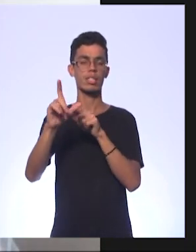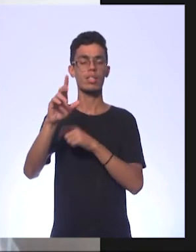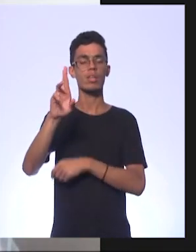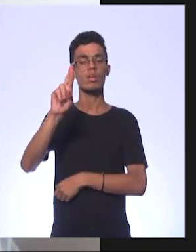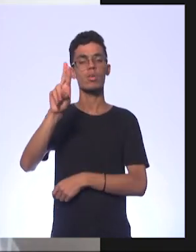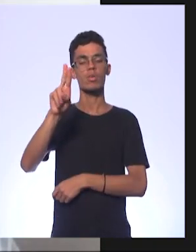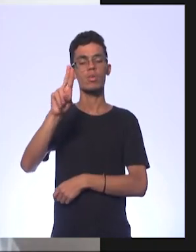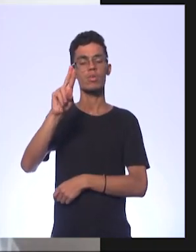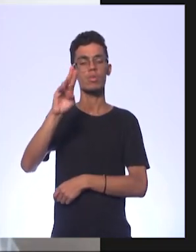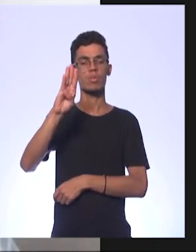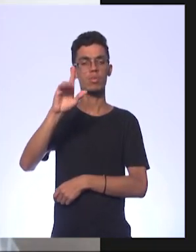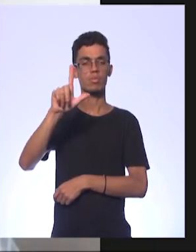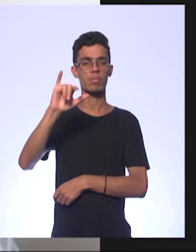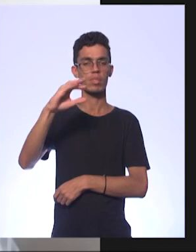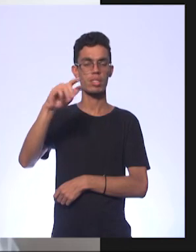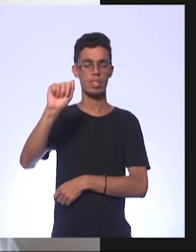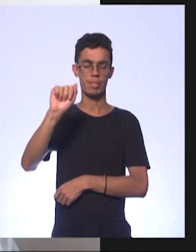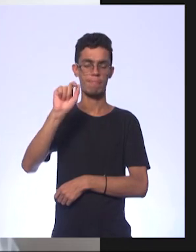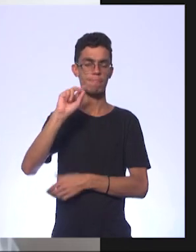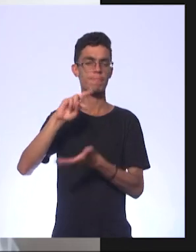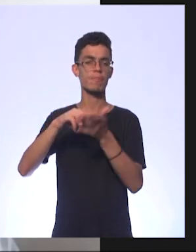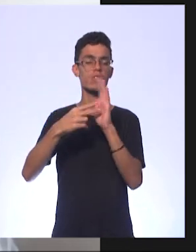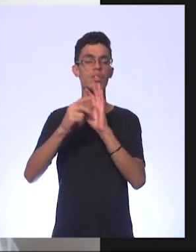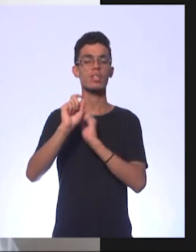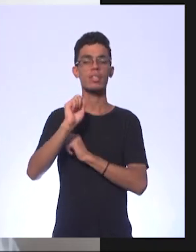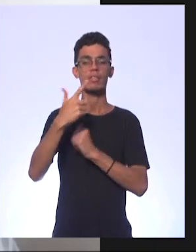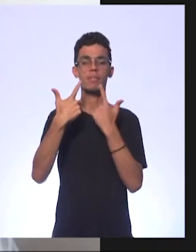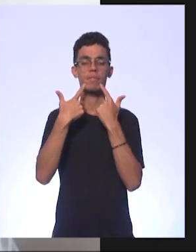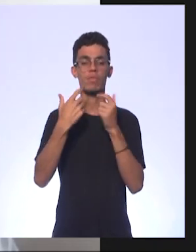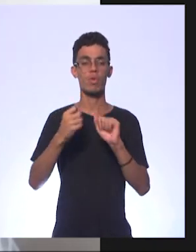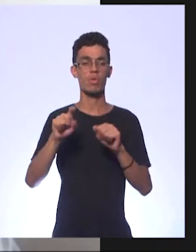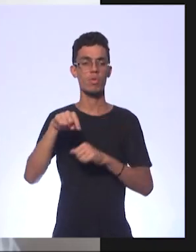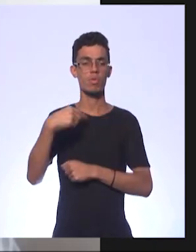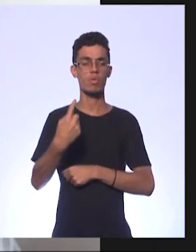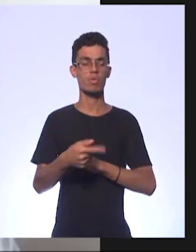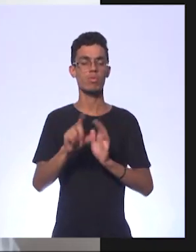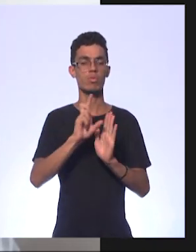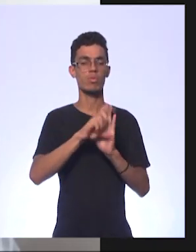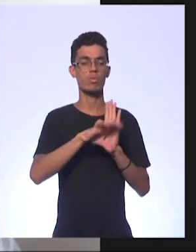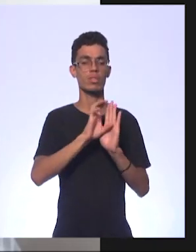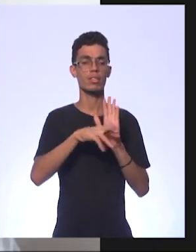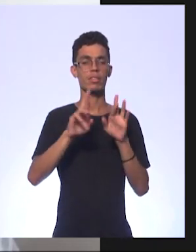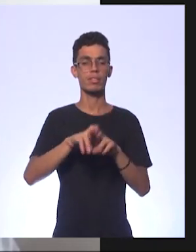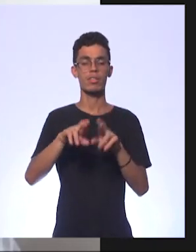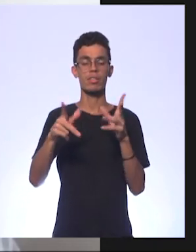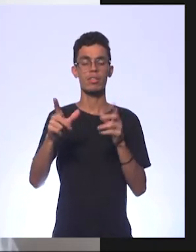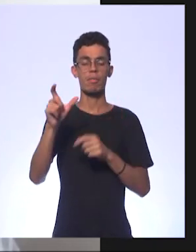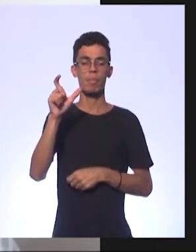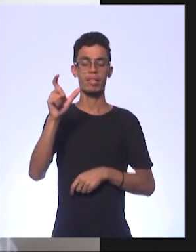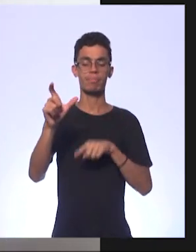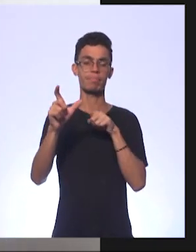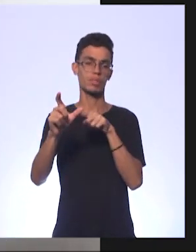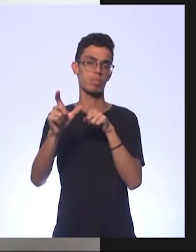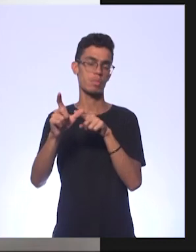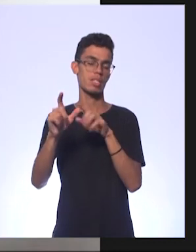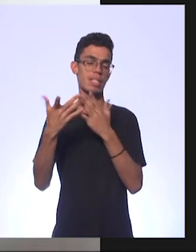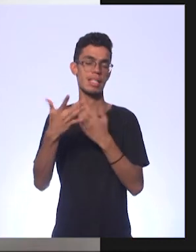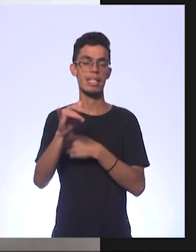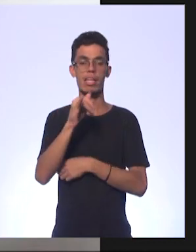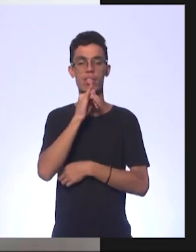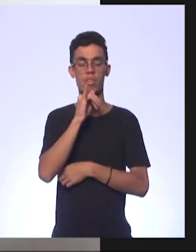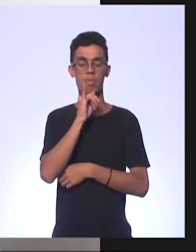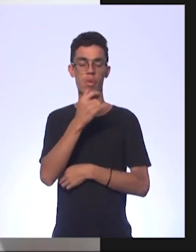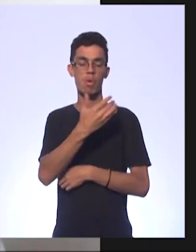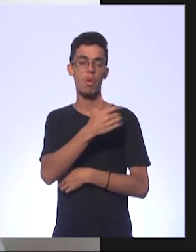querendo usar a linguagem que às vezes a gente usa em outros contextos. É a forma de você corrigir a questão